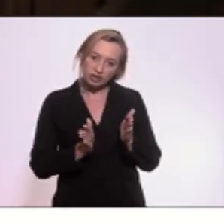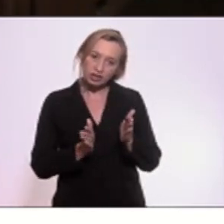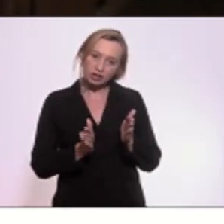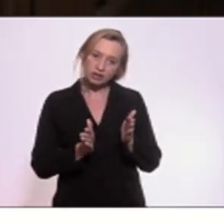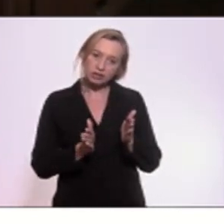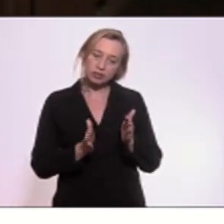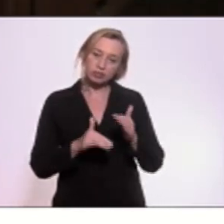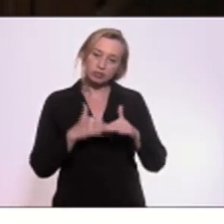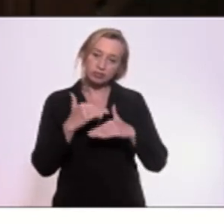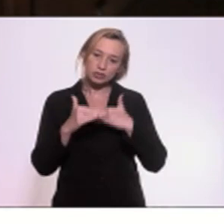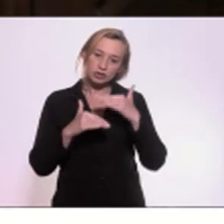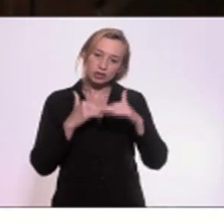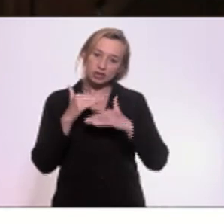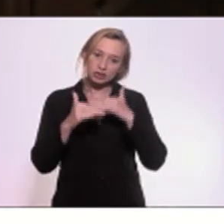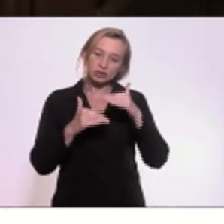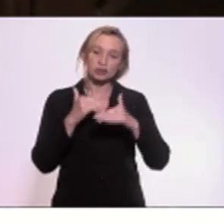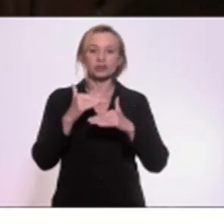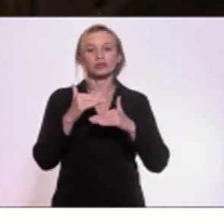progresso